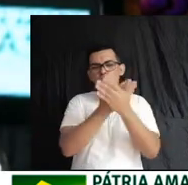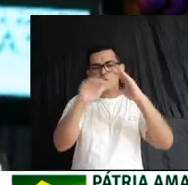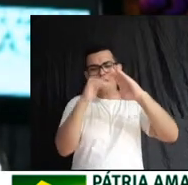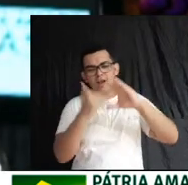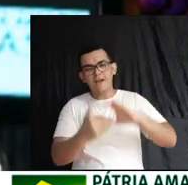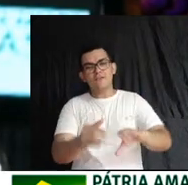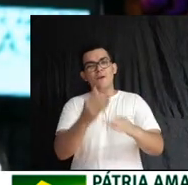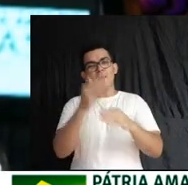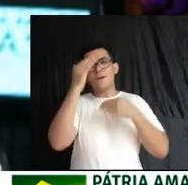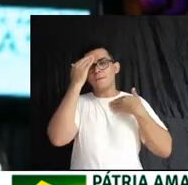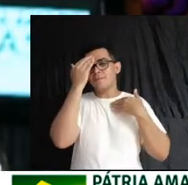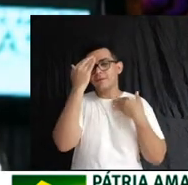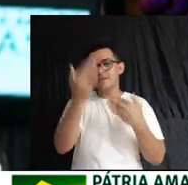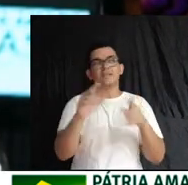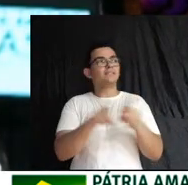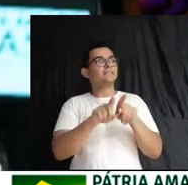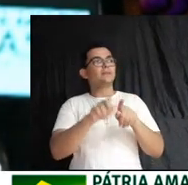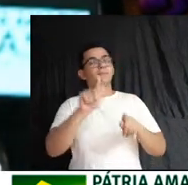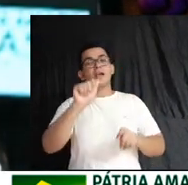obrigada. Gabi,